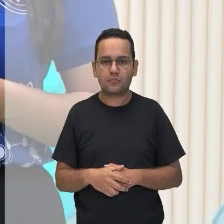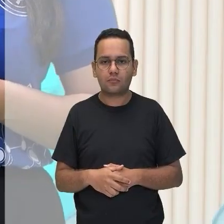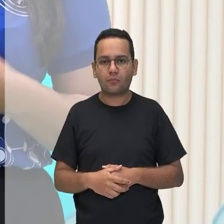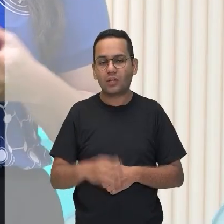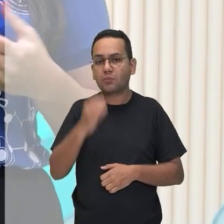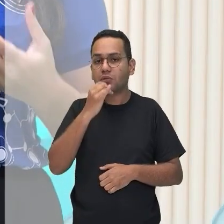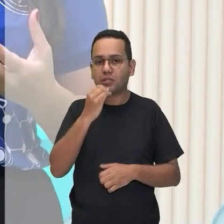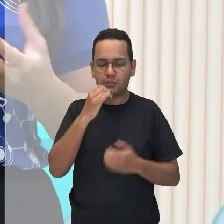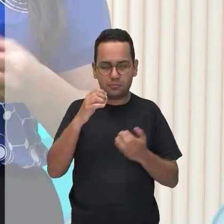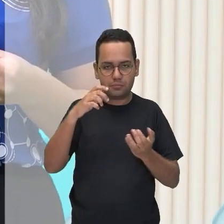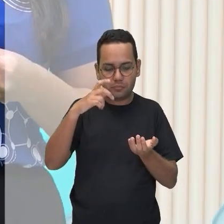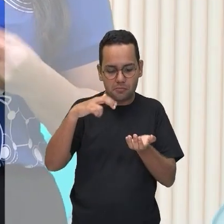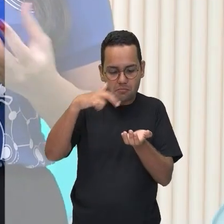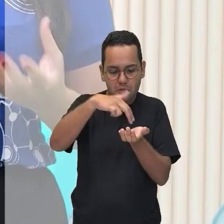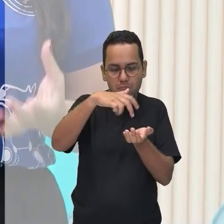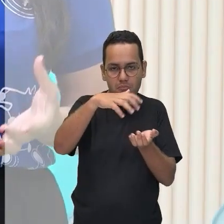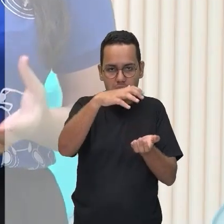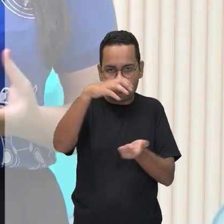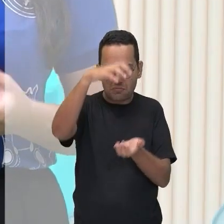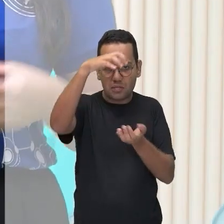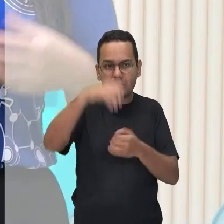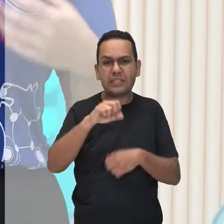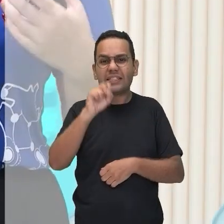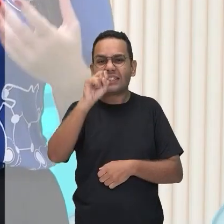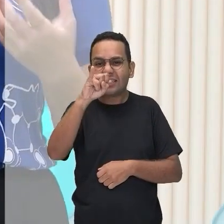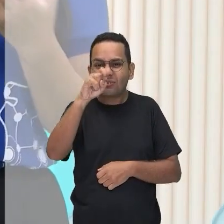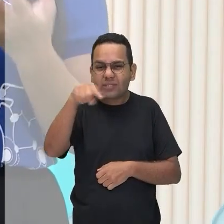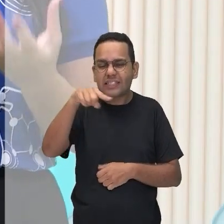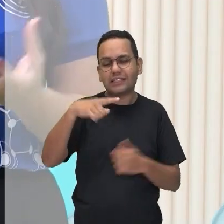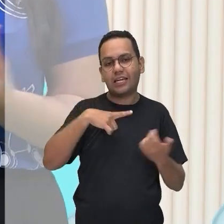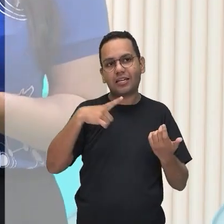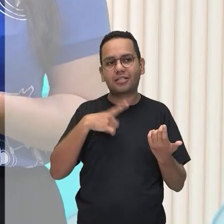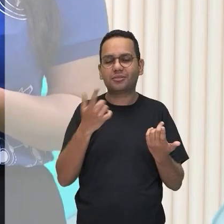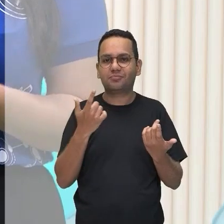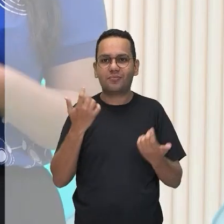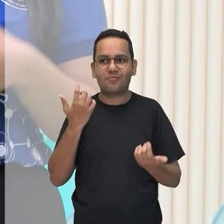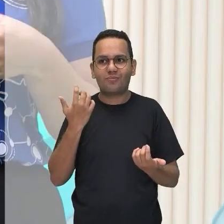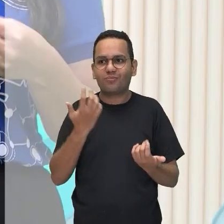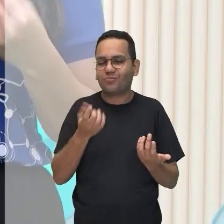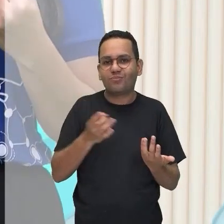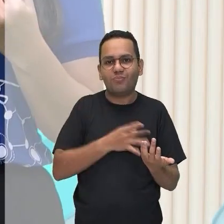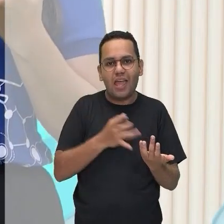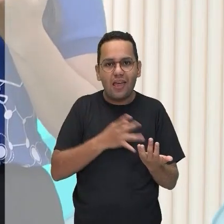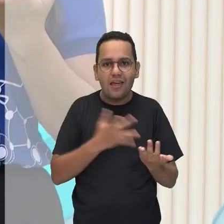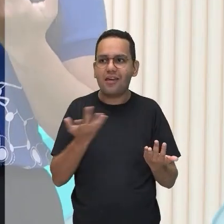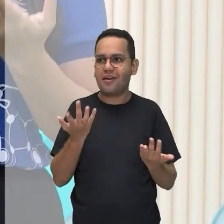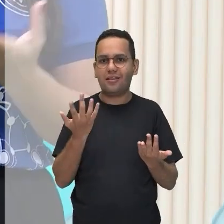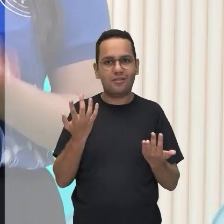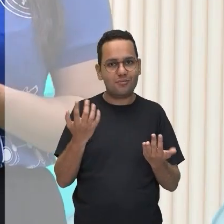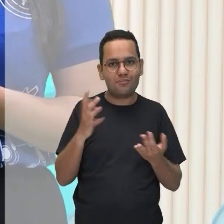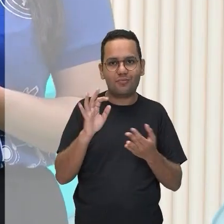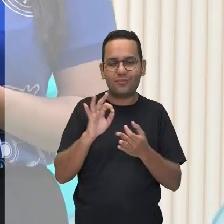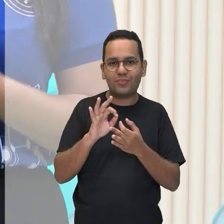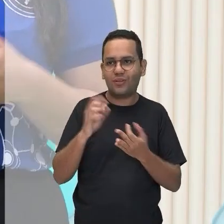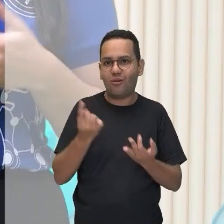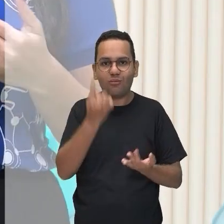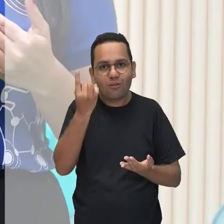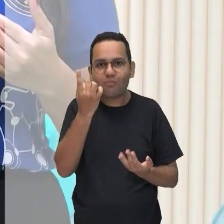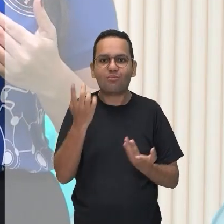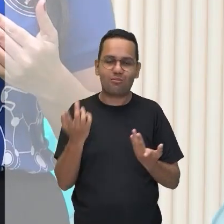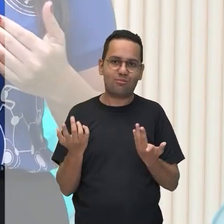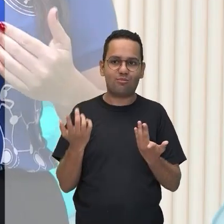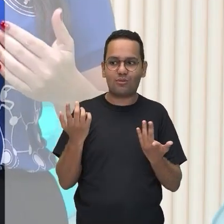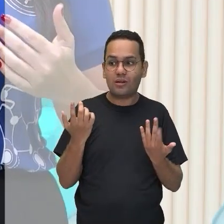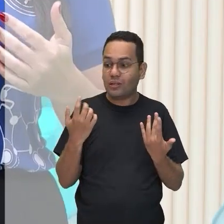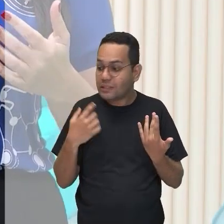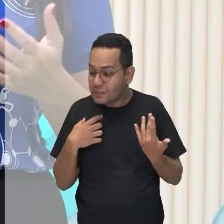balonismo. Se você tem medo de altura, pavor, pânico de altura, como é que você vai fazer uma atividade que exige